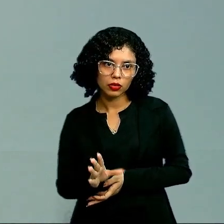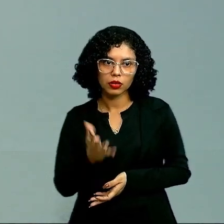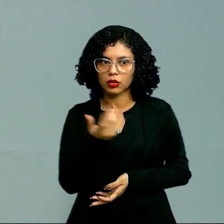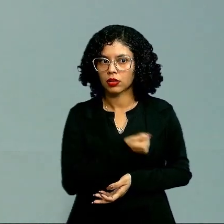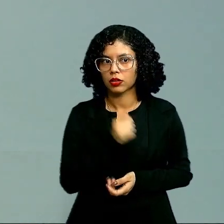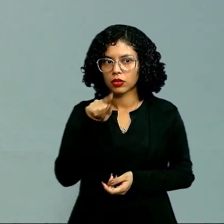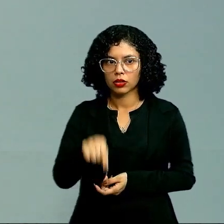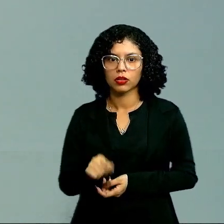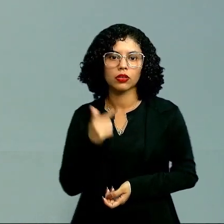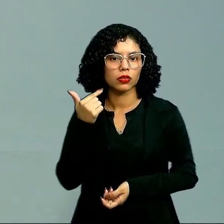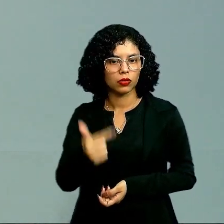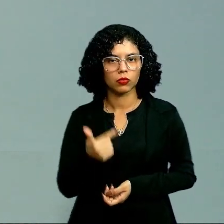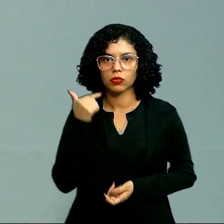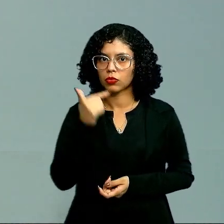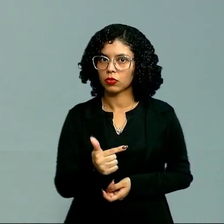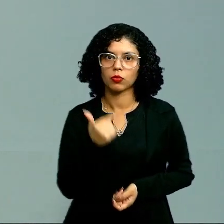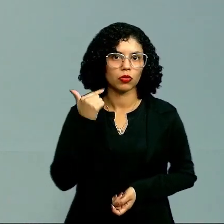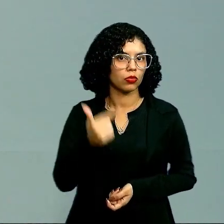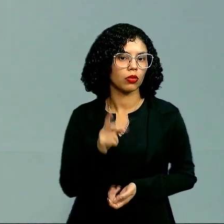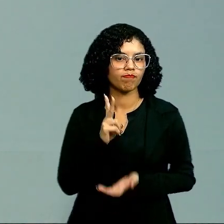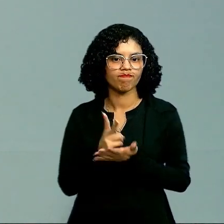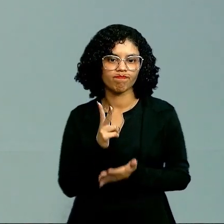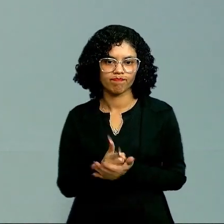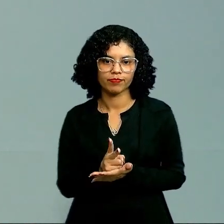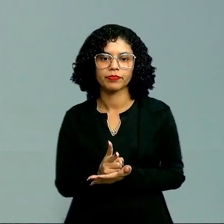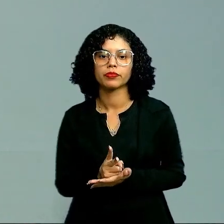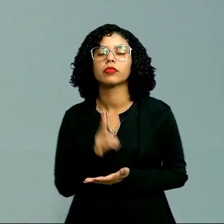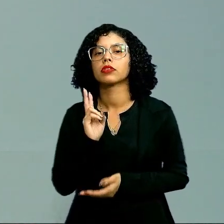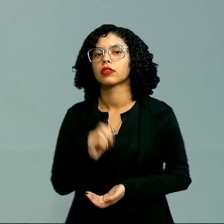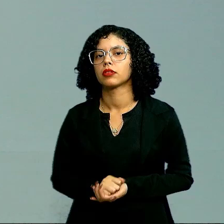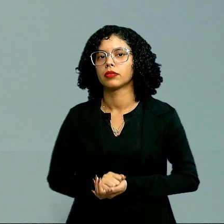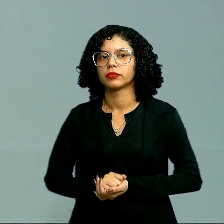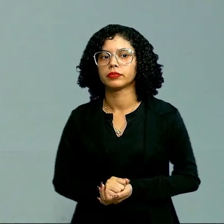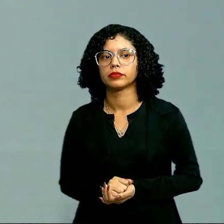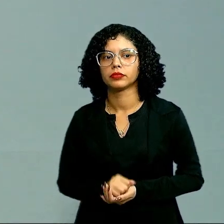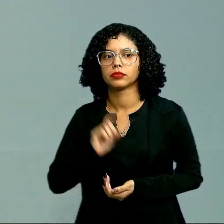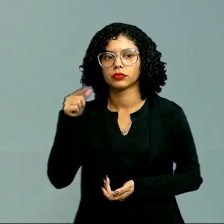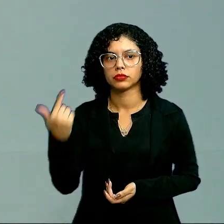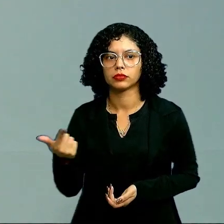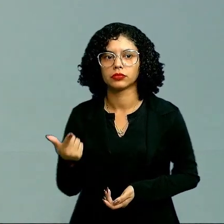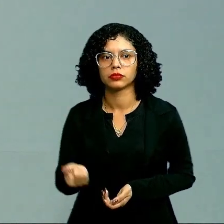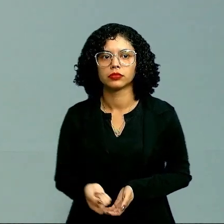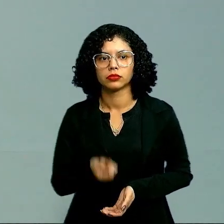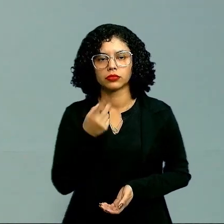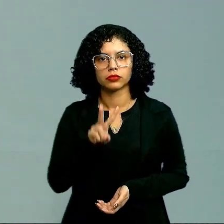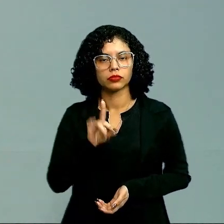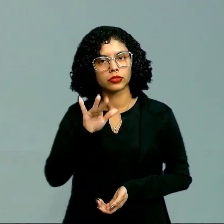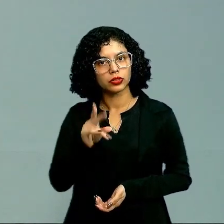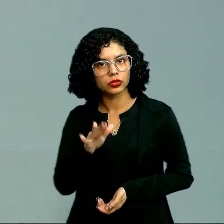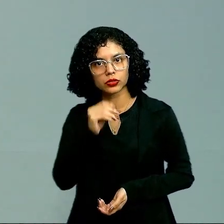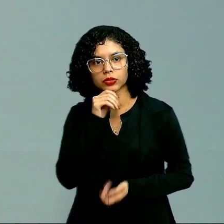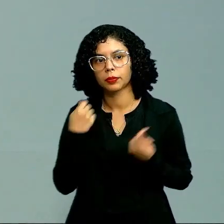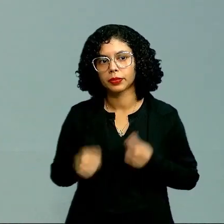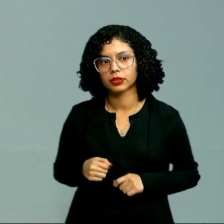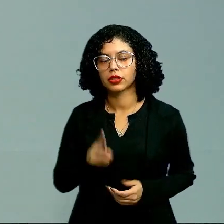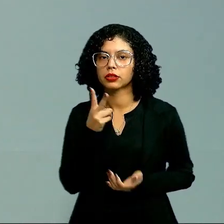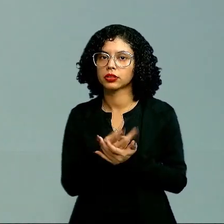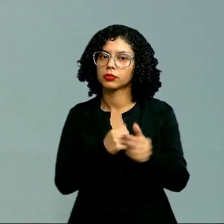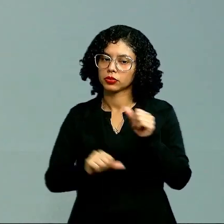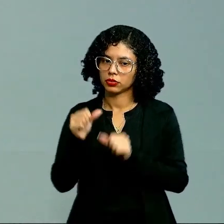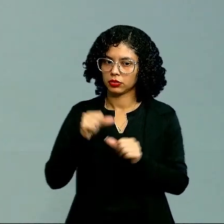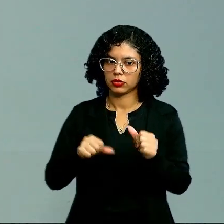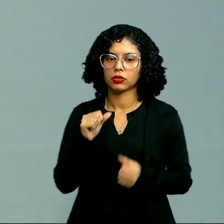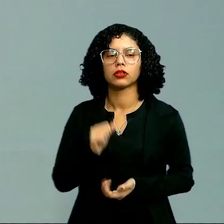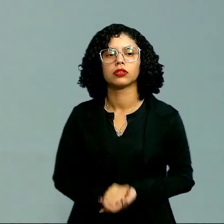naquele número 2, número 2, número 2, todas as vezes. Então, aquele fica muito vicioso. Tem que sempre